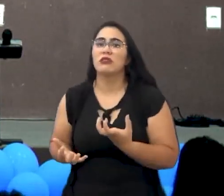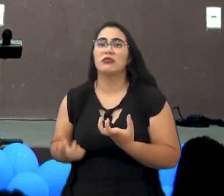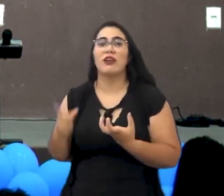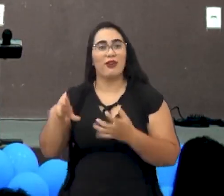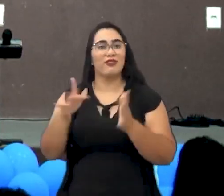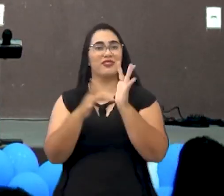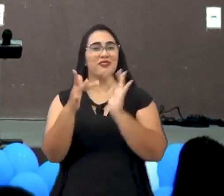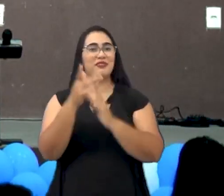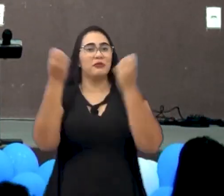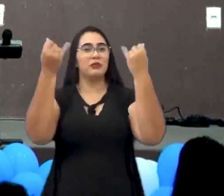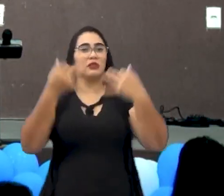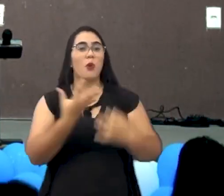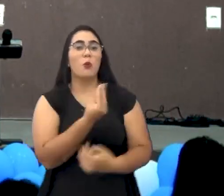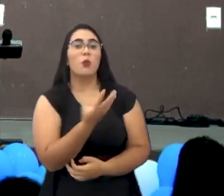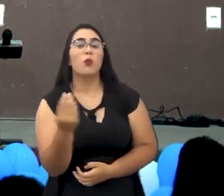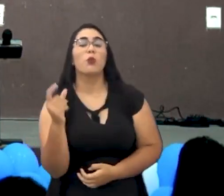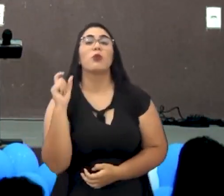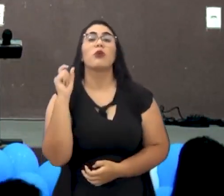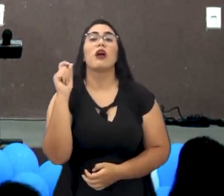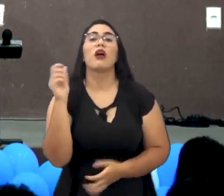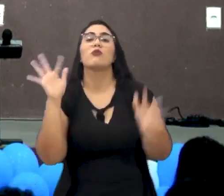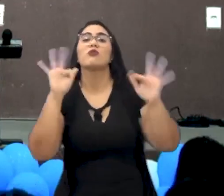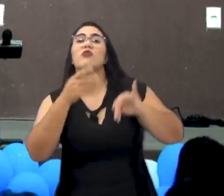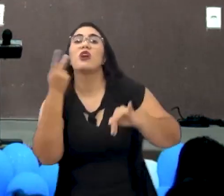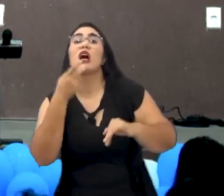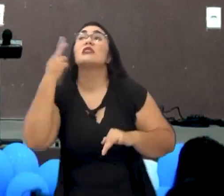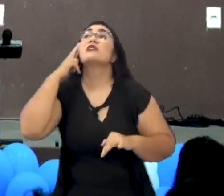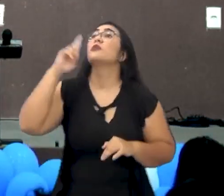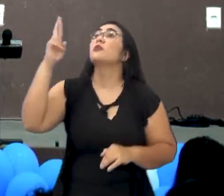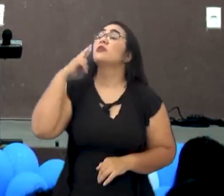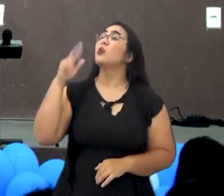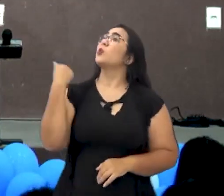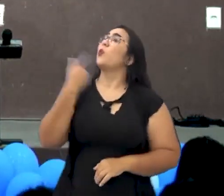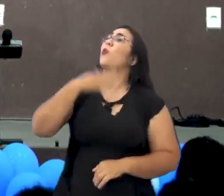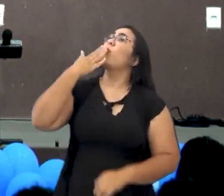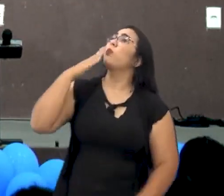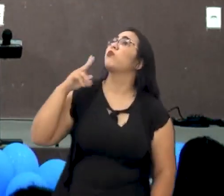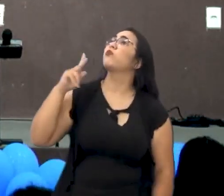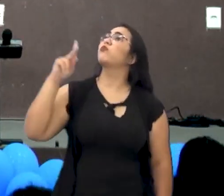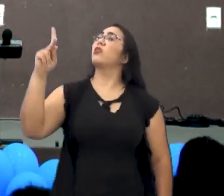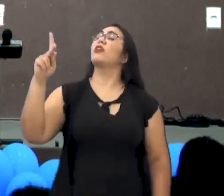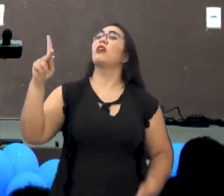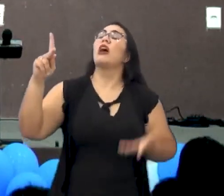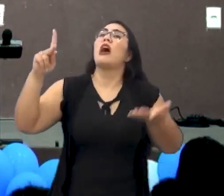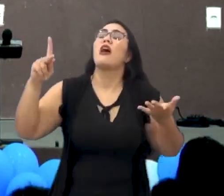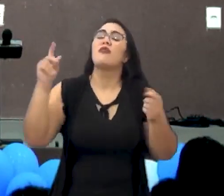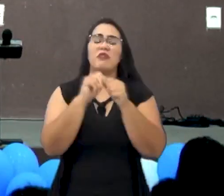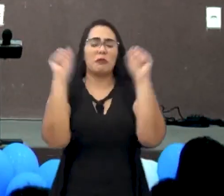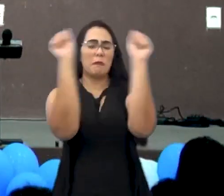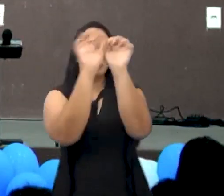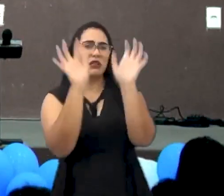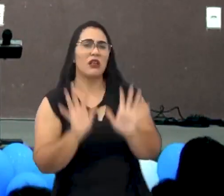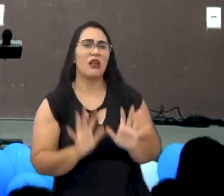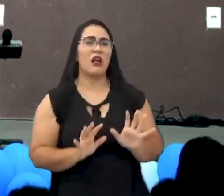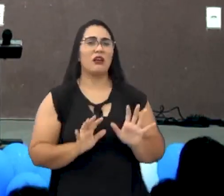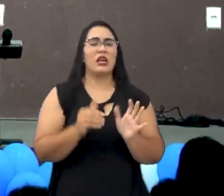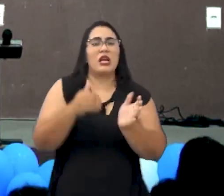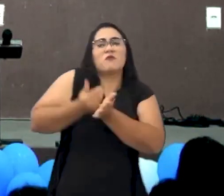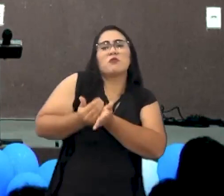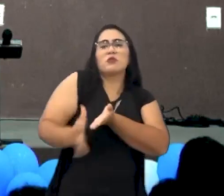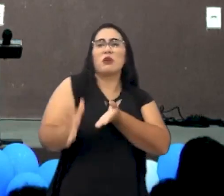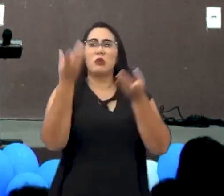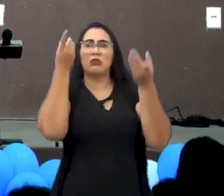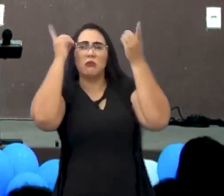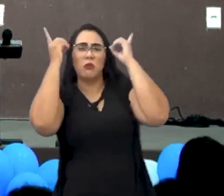diz. Muitos naquele dia me dirão: Senhor, Senhor, nós profetizamos em Teu nome, fizemos milagres em Teu nome, expulsamos demônios em Teu